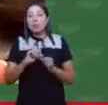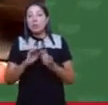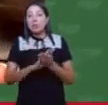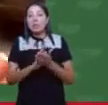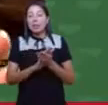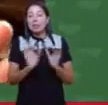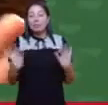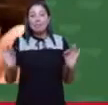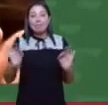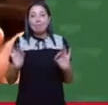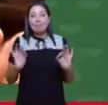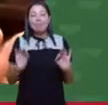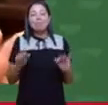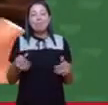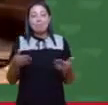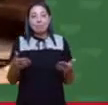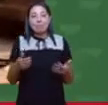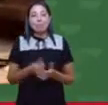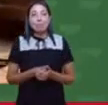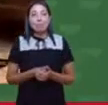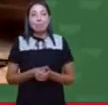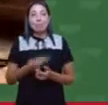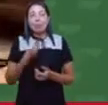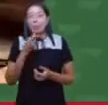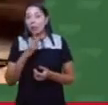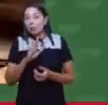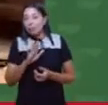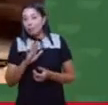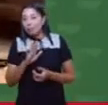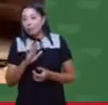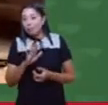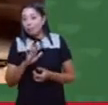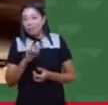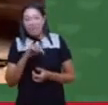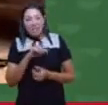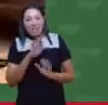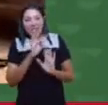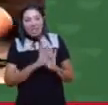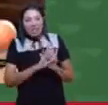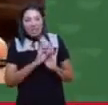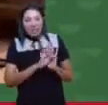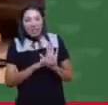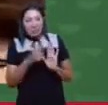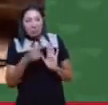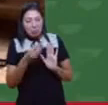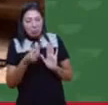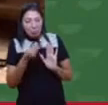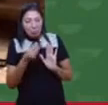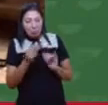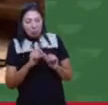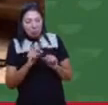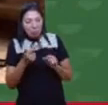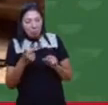nada. Bocage. Ele falou: esse texto não tem o que ser